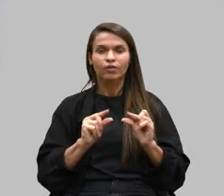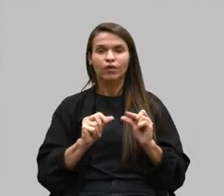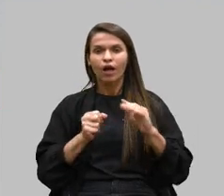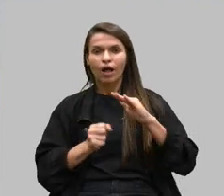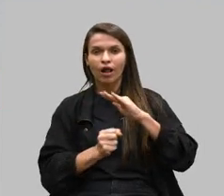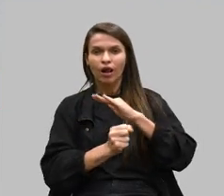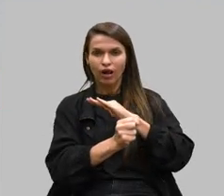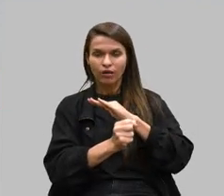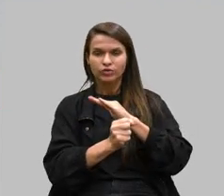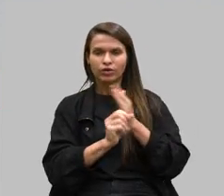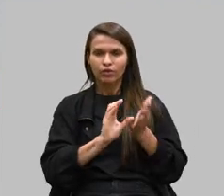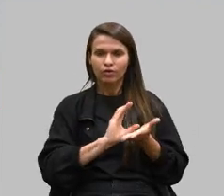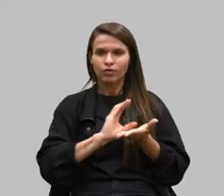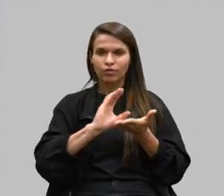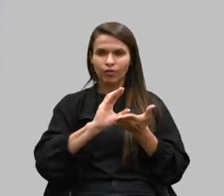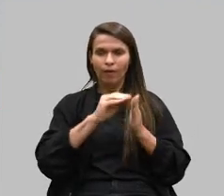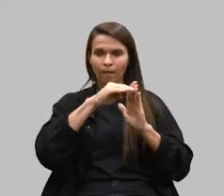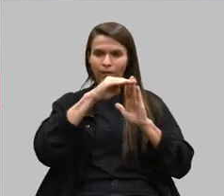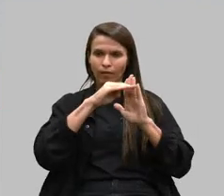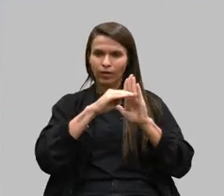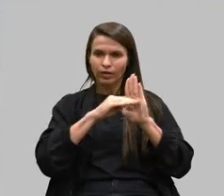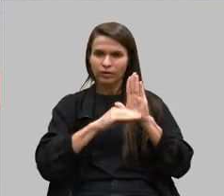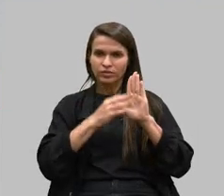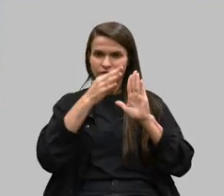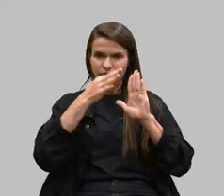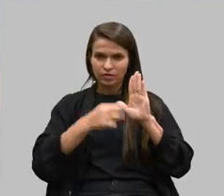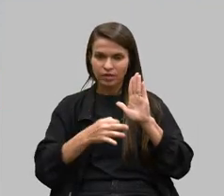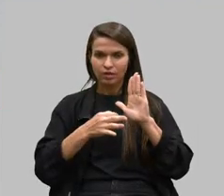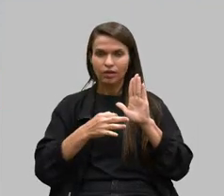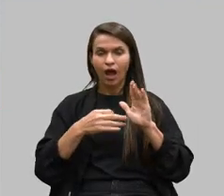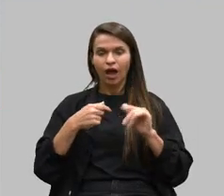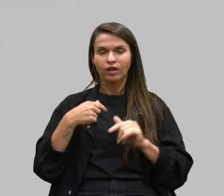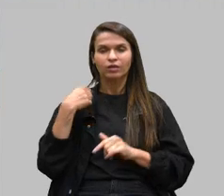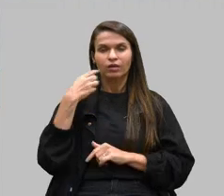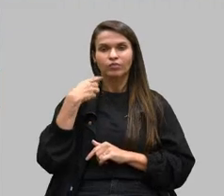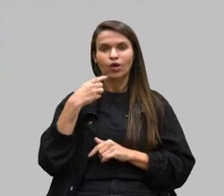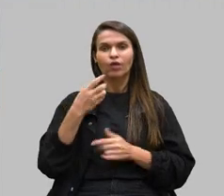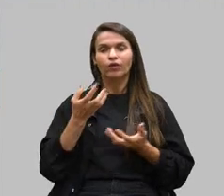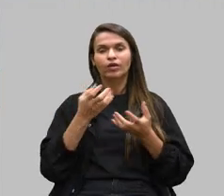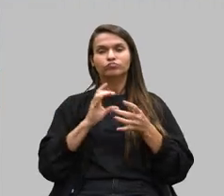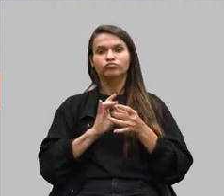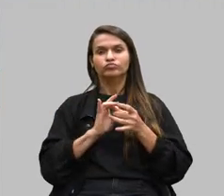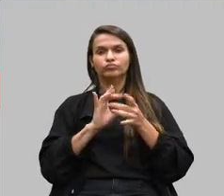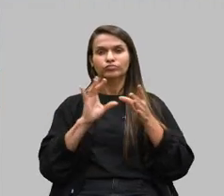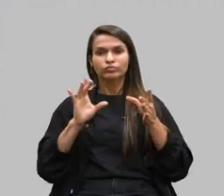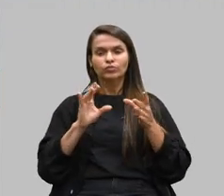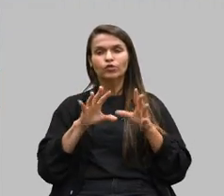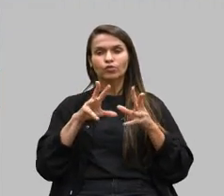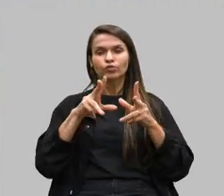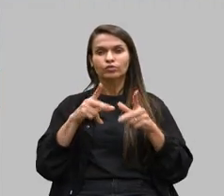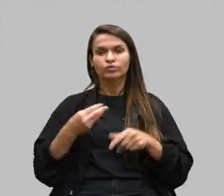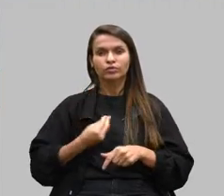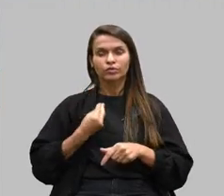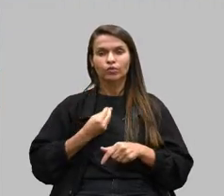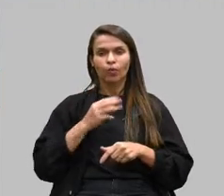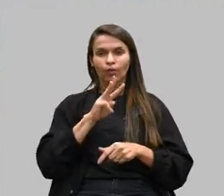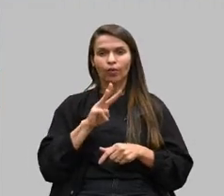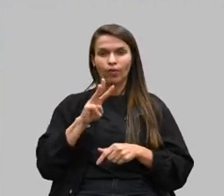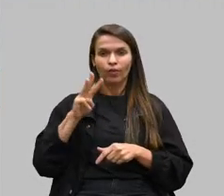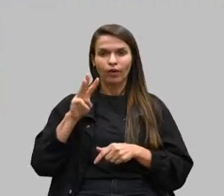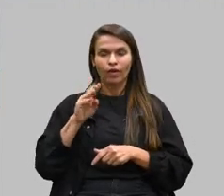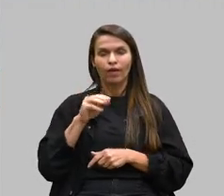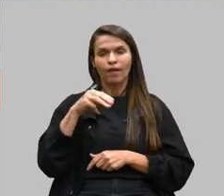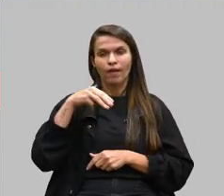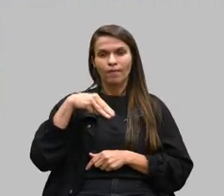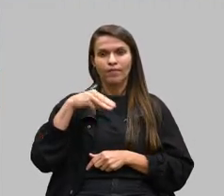desses recursos no cronograma estabelecido e aqui deputada eu quero deixar à sua disposição e a todos os presentes no site da ntt nós conseguimos ter um